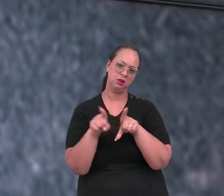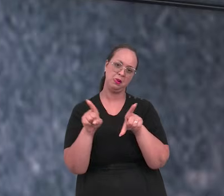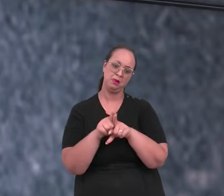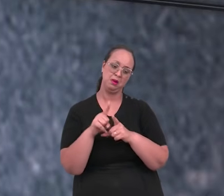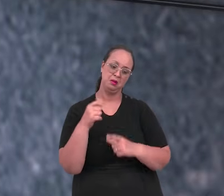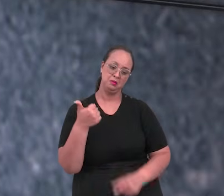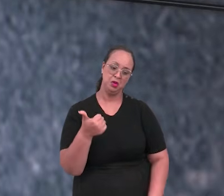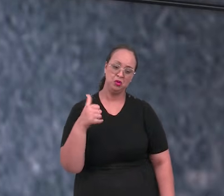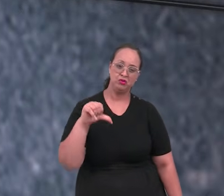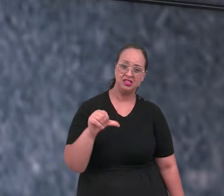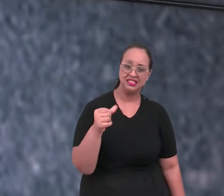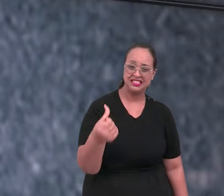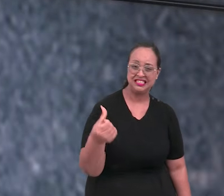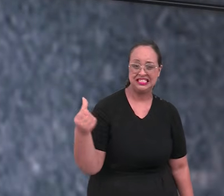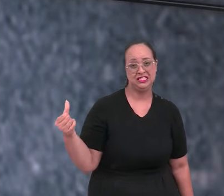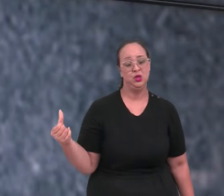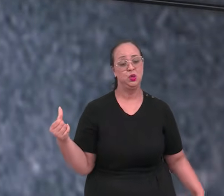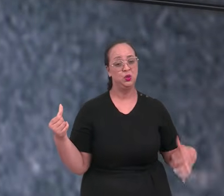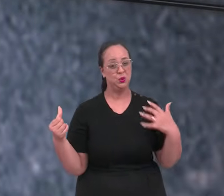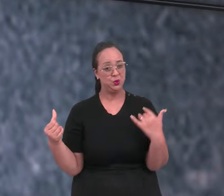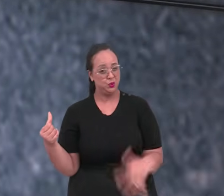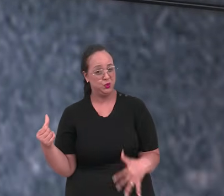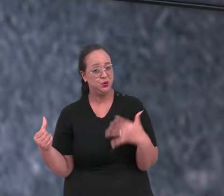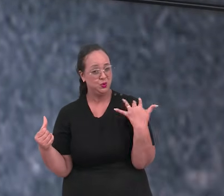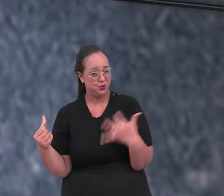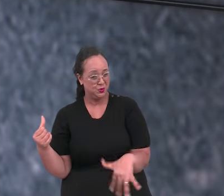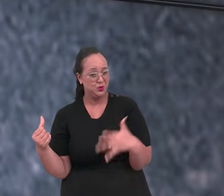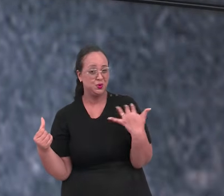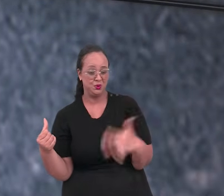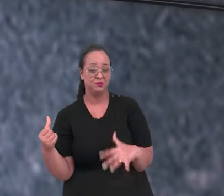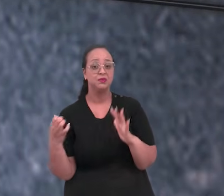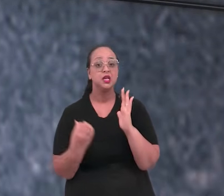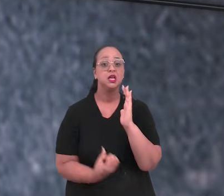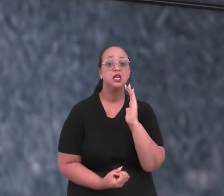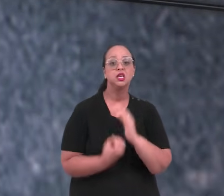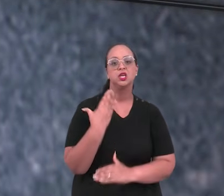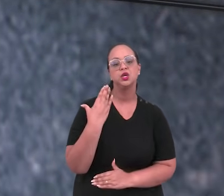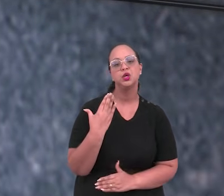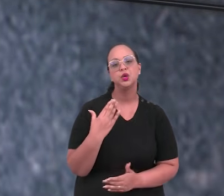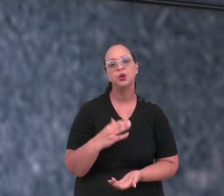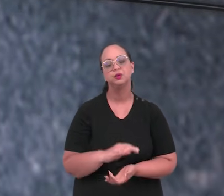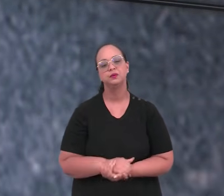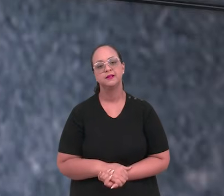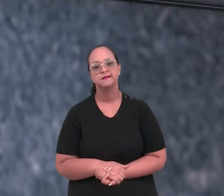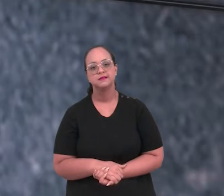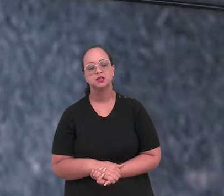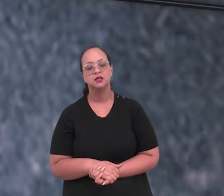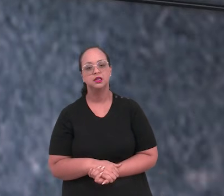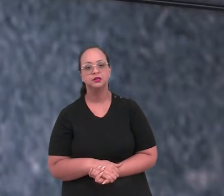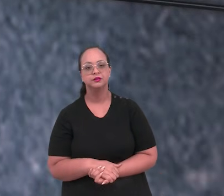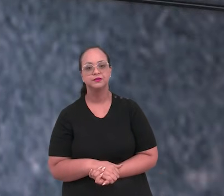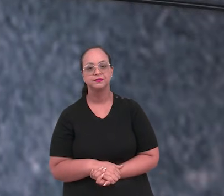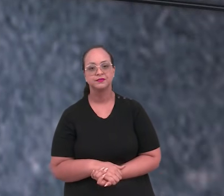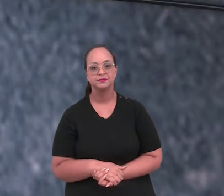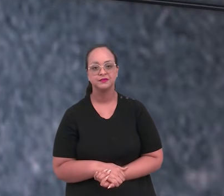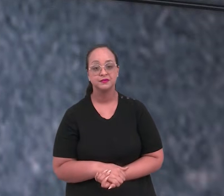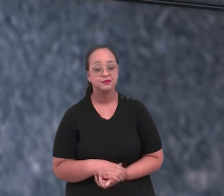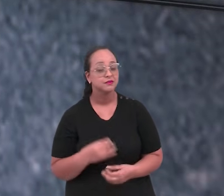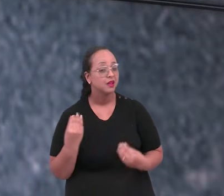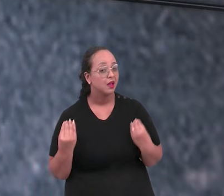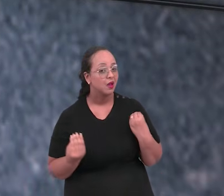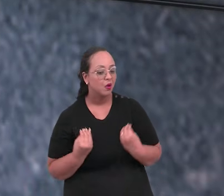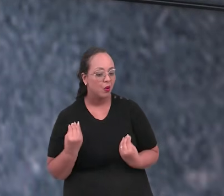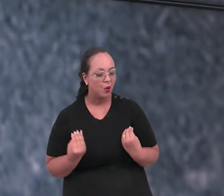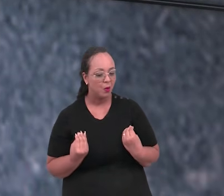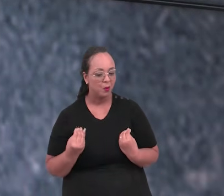até 1966, pastor Antônio Carlos, foi a criação do Index Librorum Prohibitorum, isso é latim, né? O índice